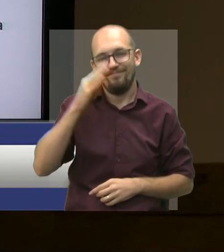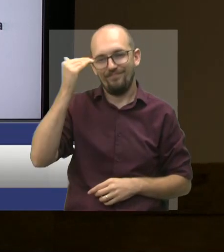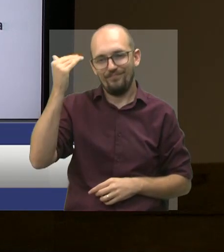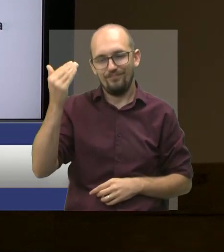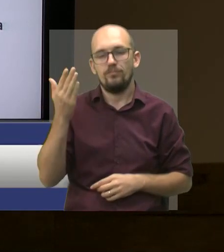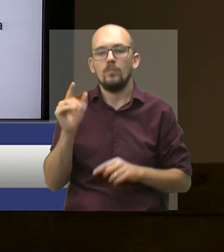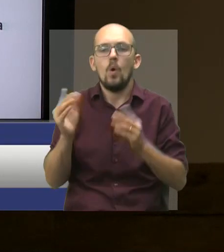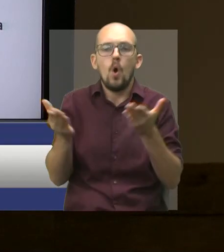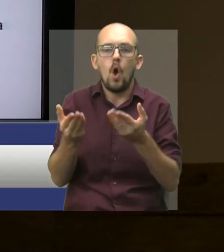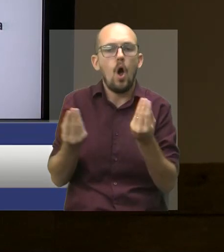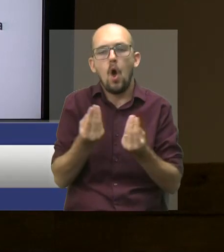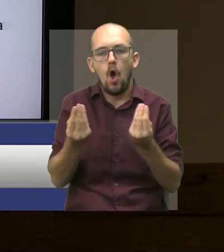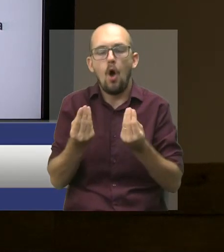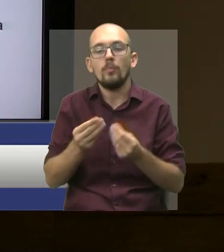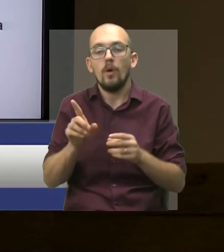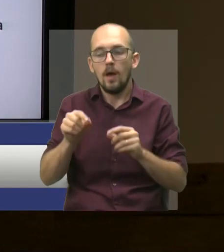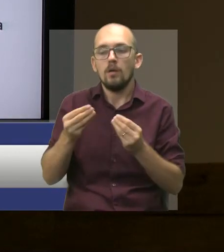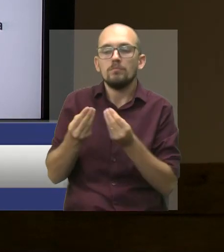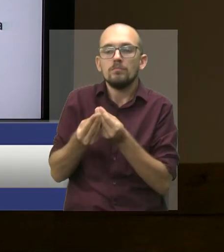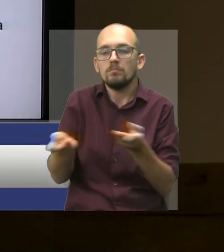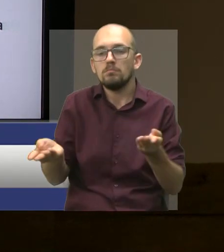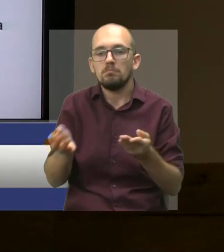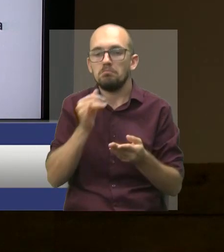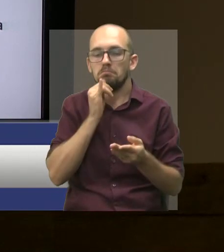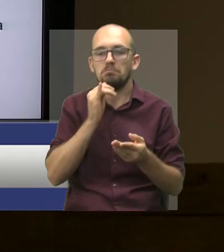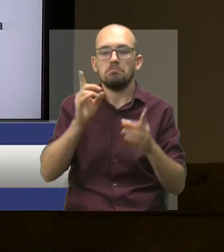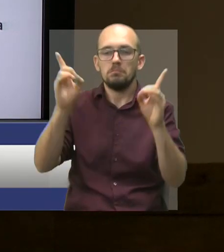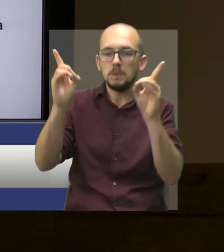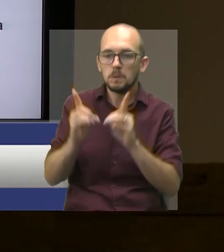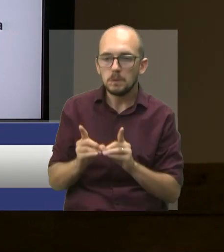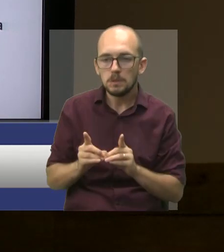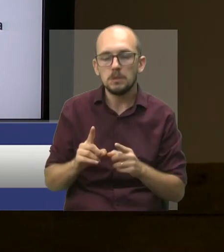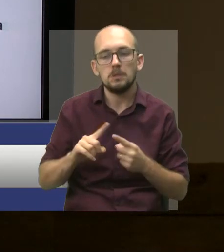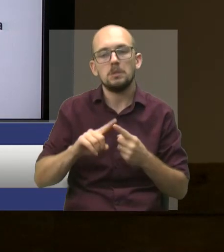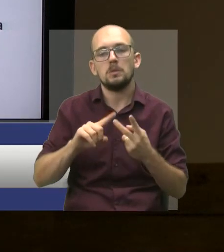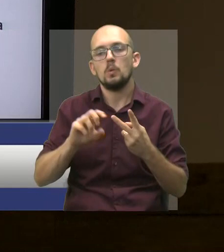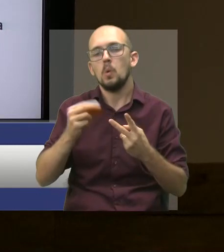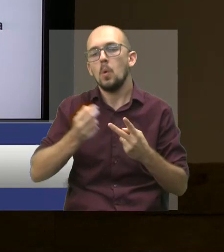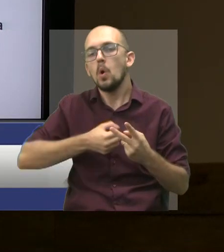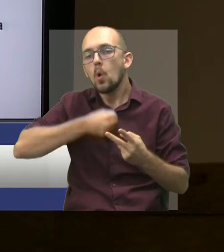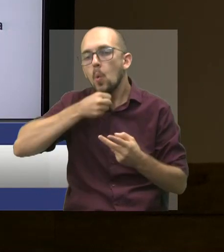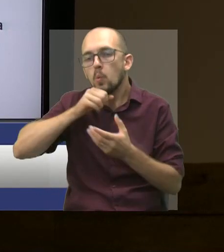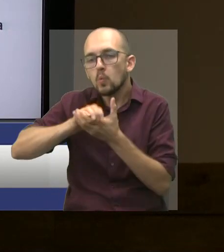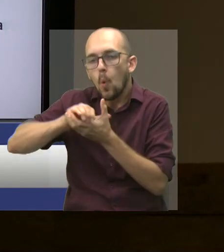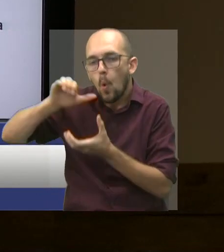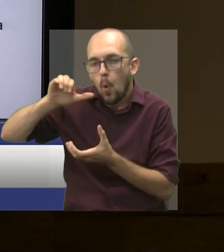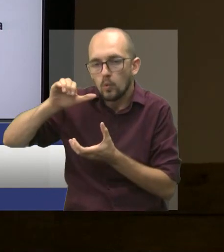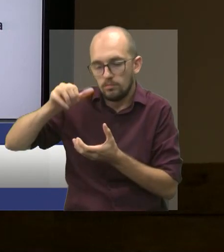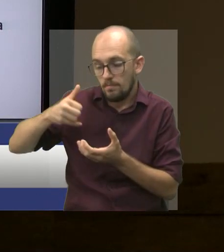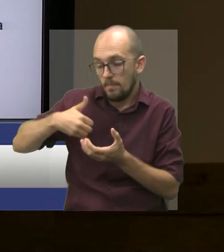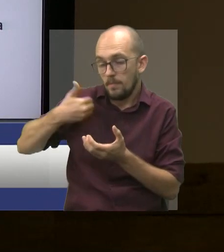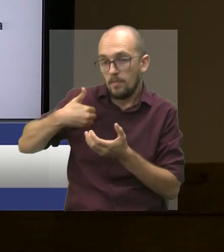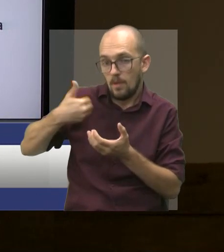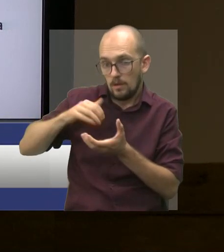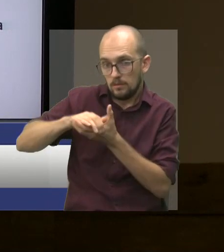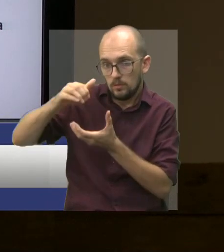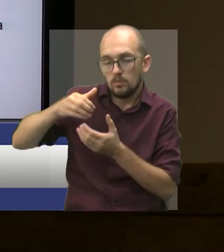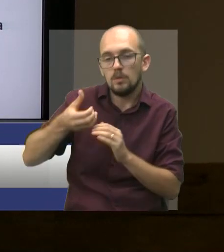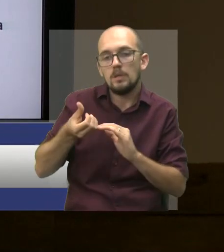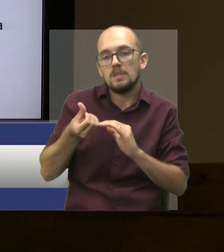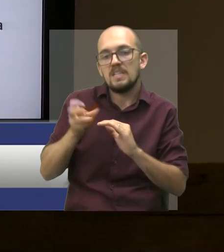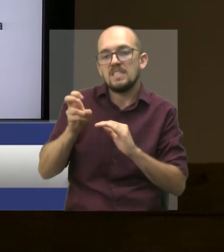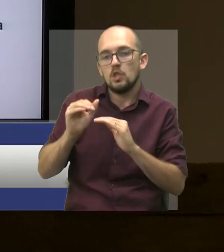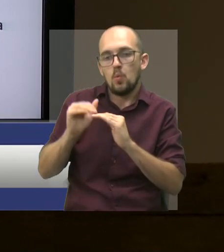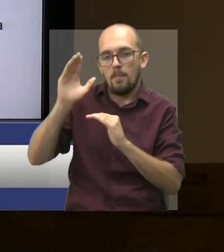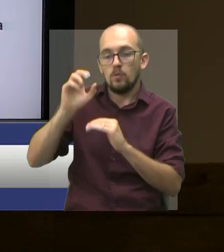é concedido tanto para deficientes como para os idosos. Idosos a partir de 65 anos e